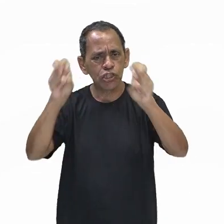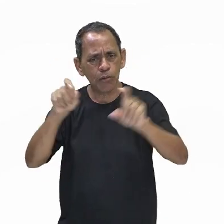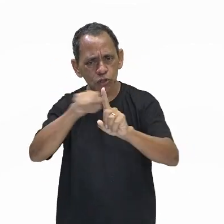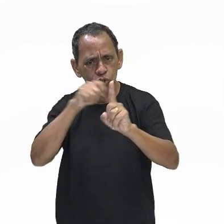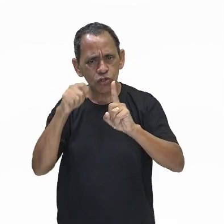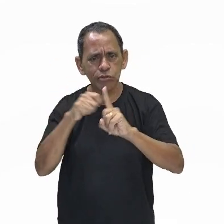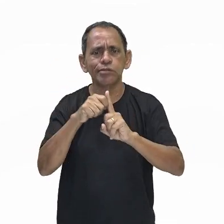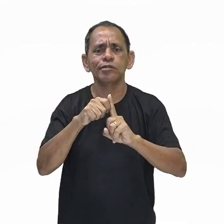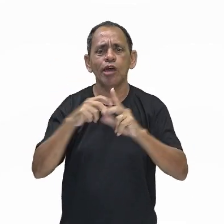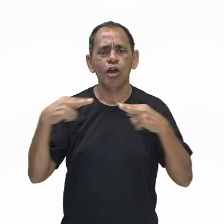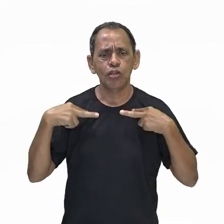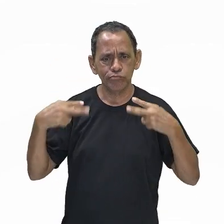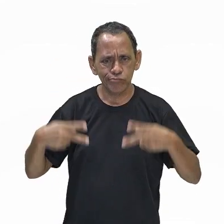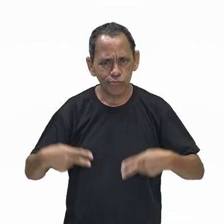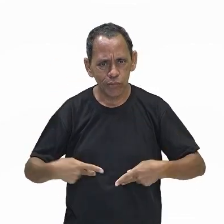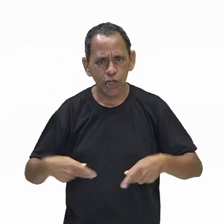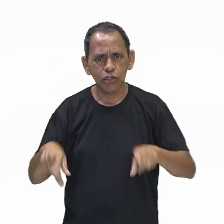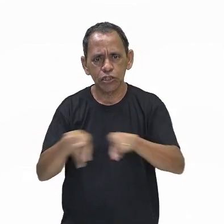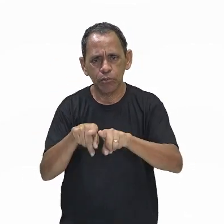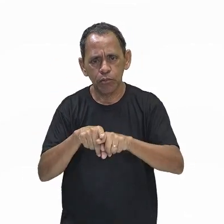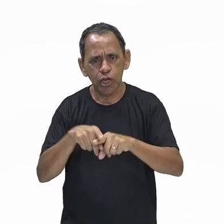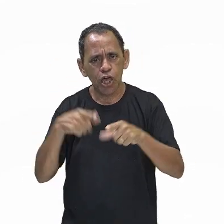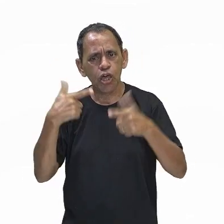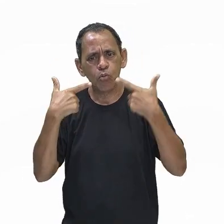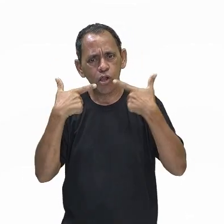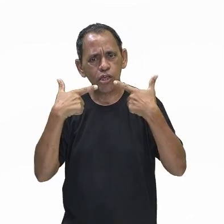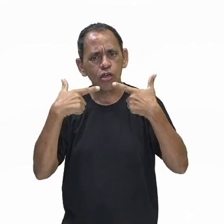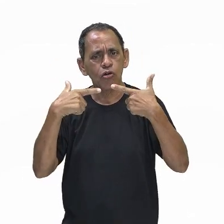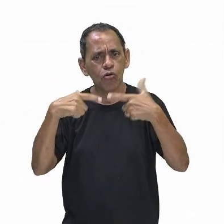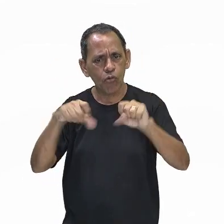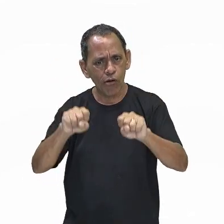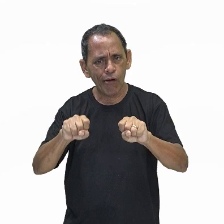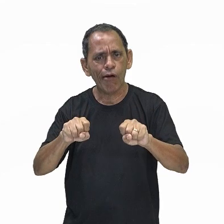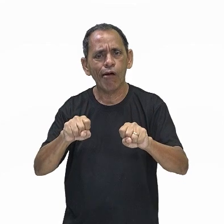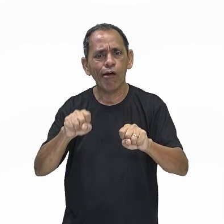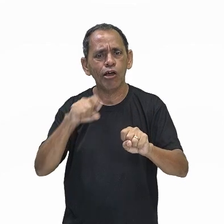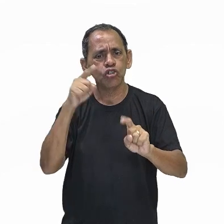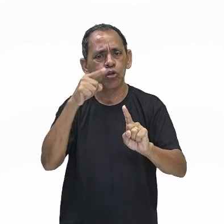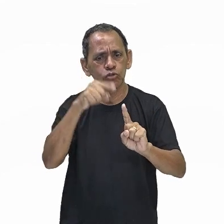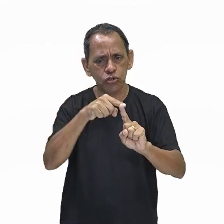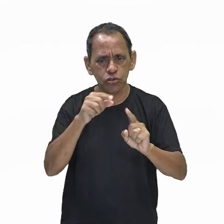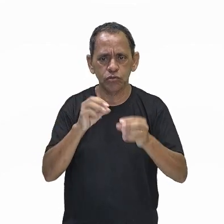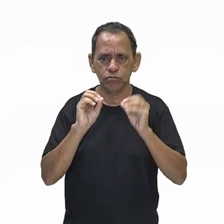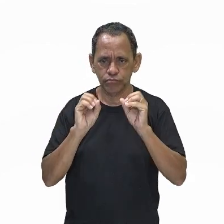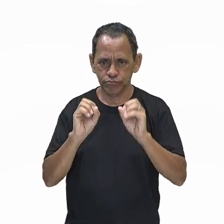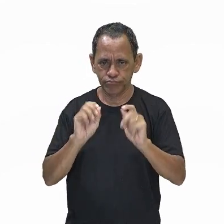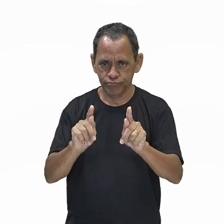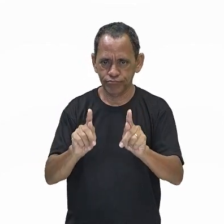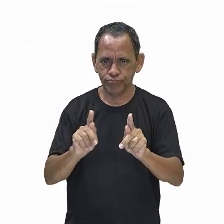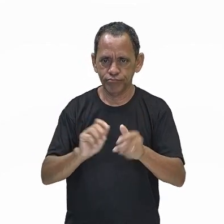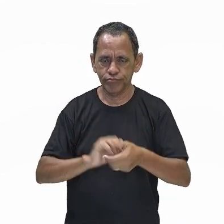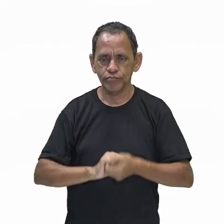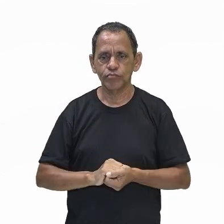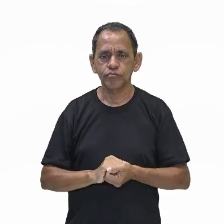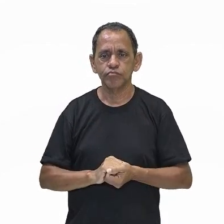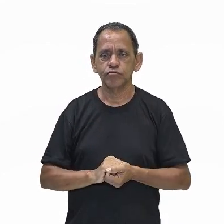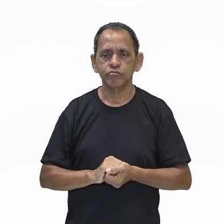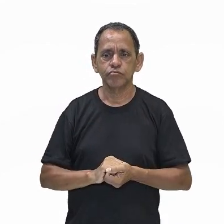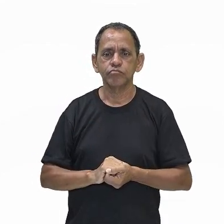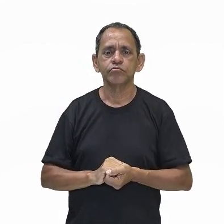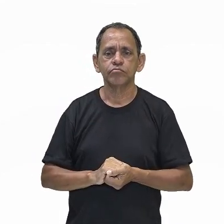social e humana e uma linguagem mais objetiva, né? Recapitulando aí, quais são